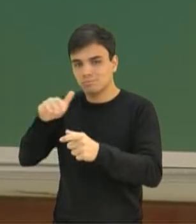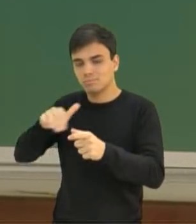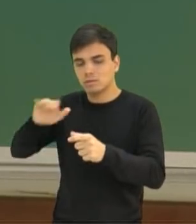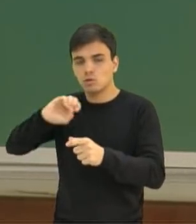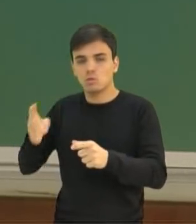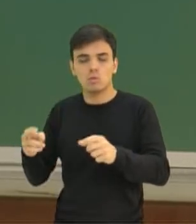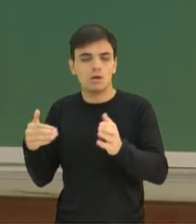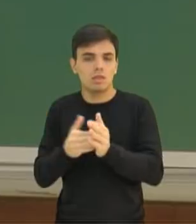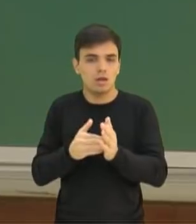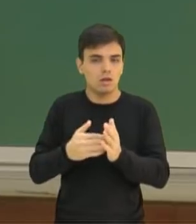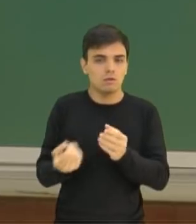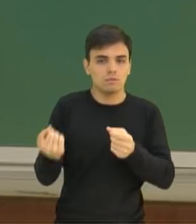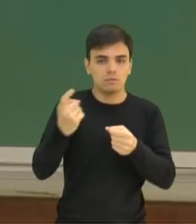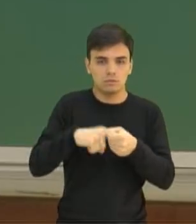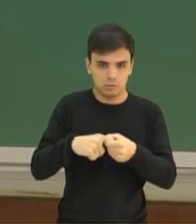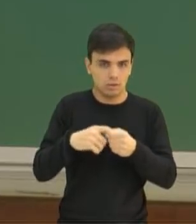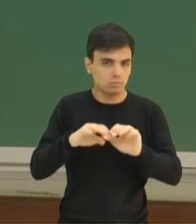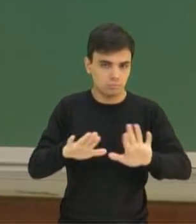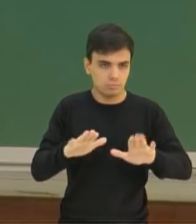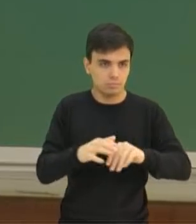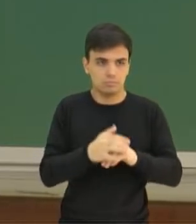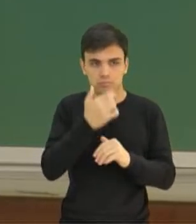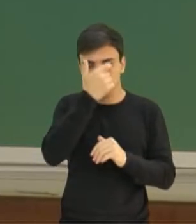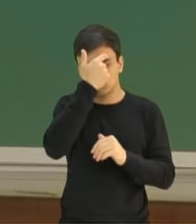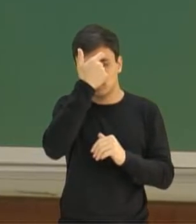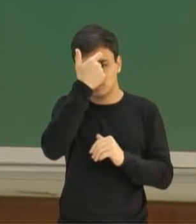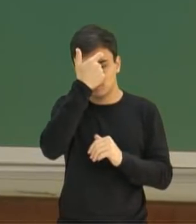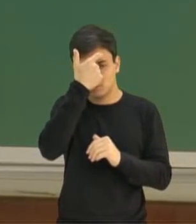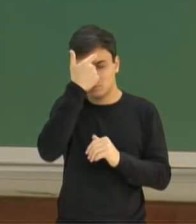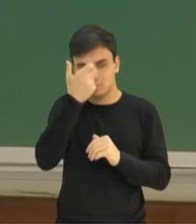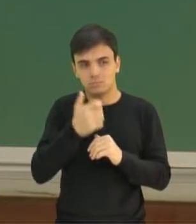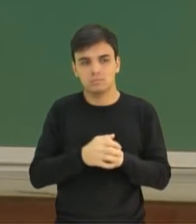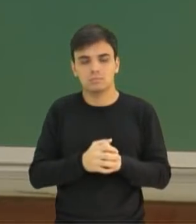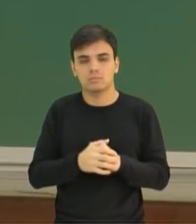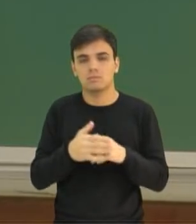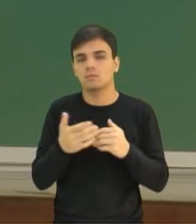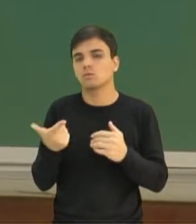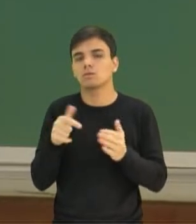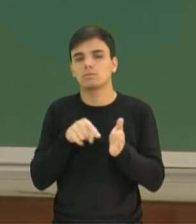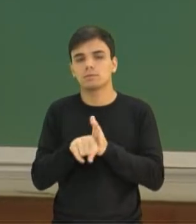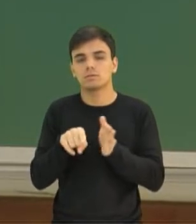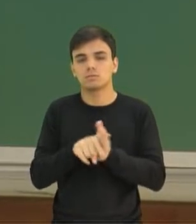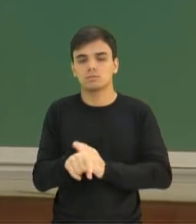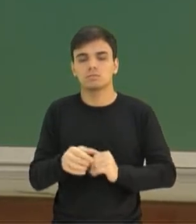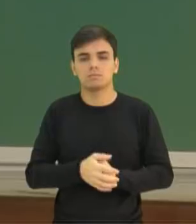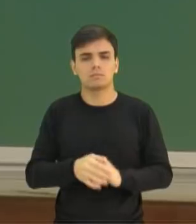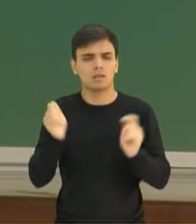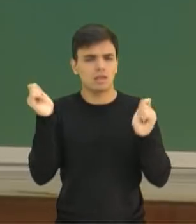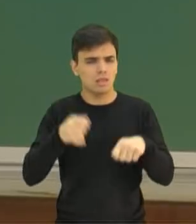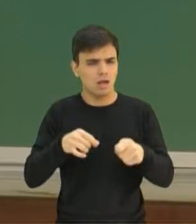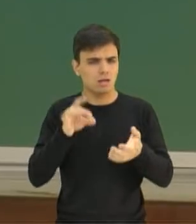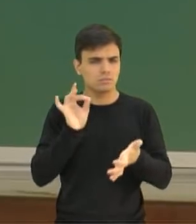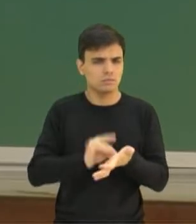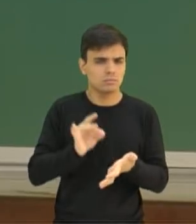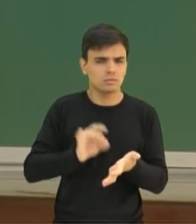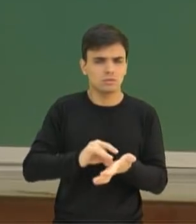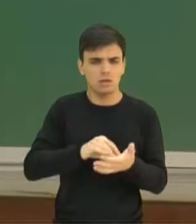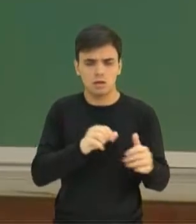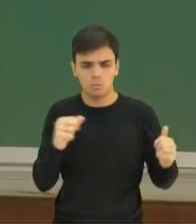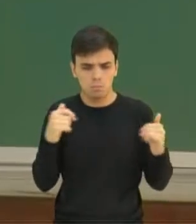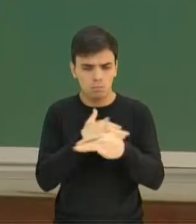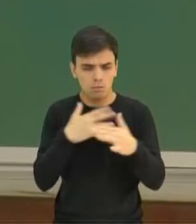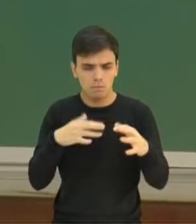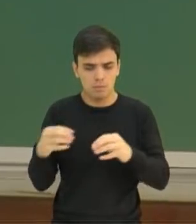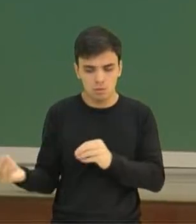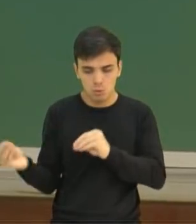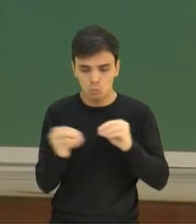mesmo voltar para a região, certo? Perguntinha lá. É correto afirmar que os movimentos migratórios